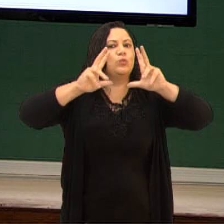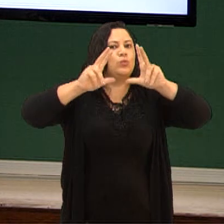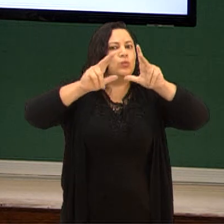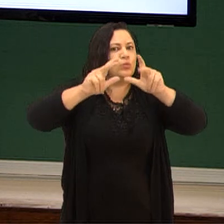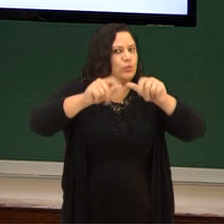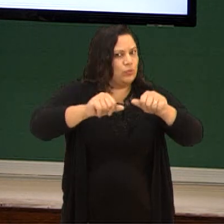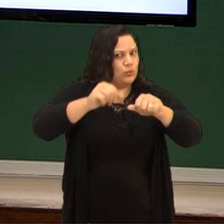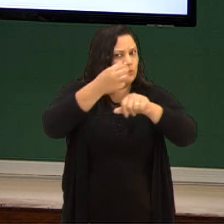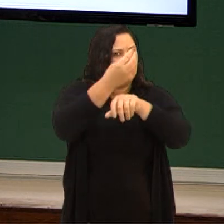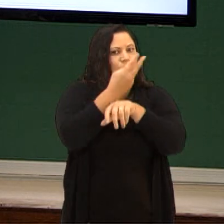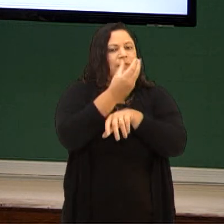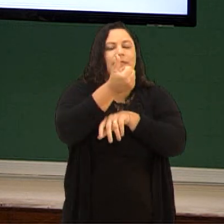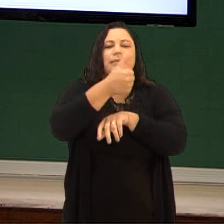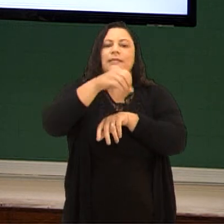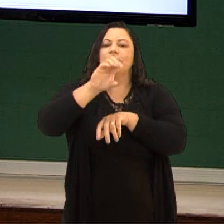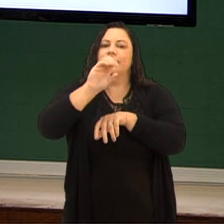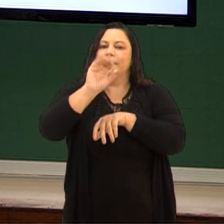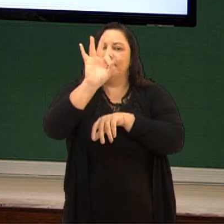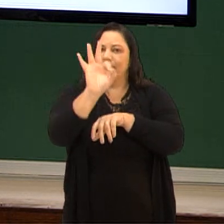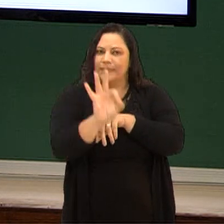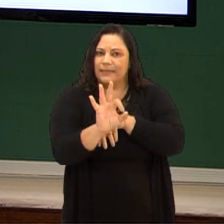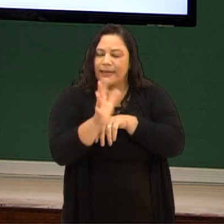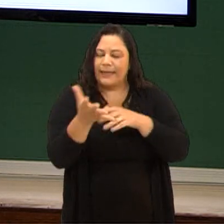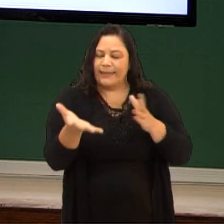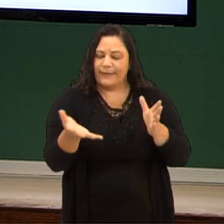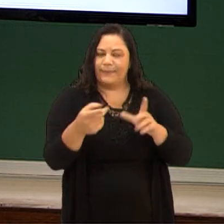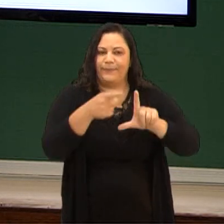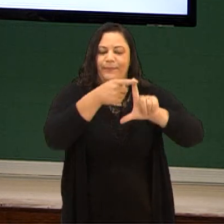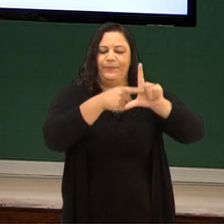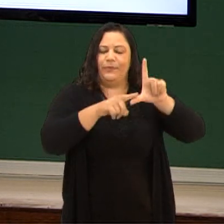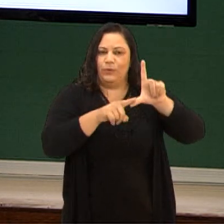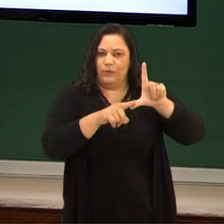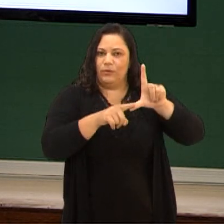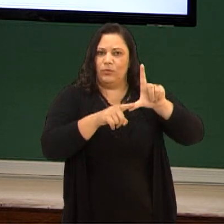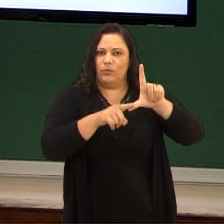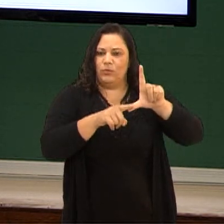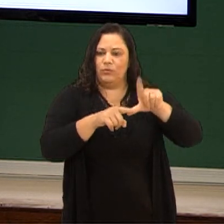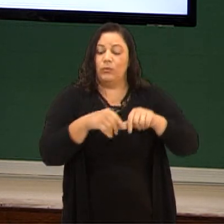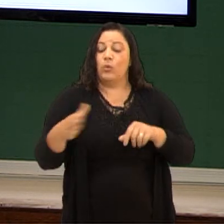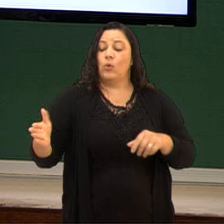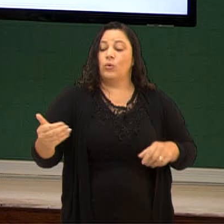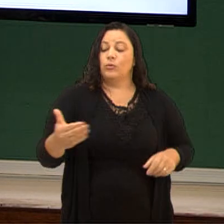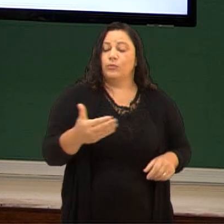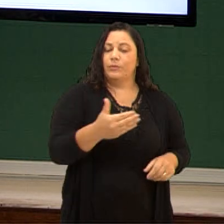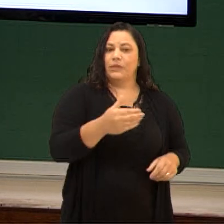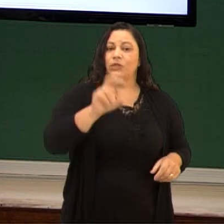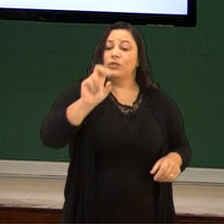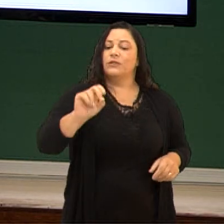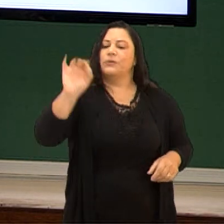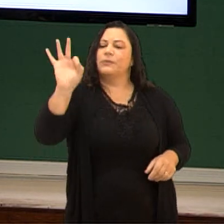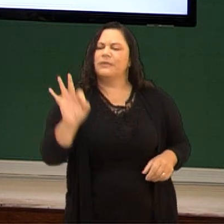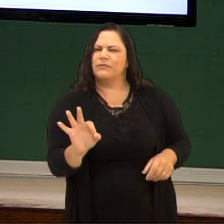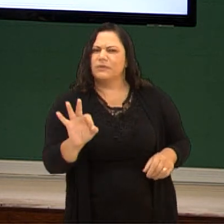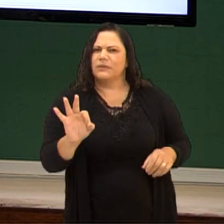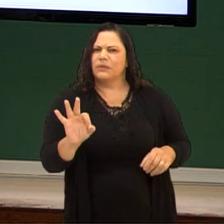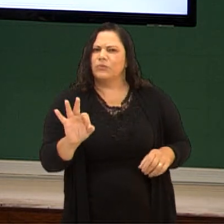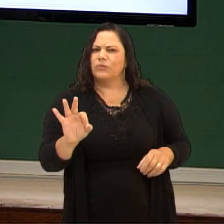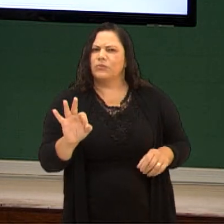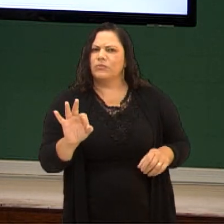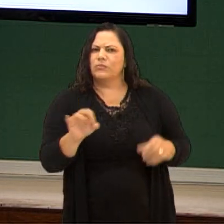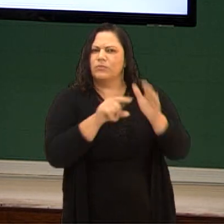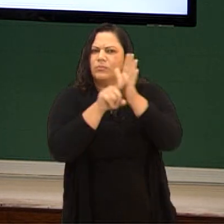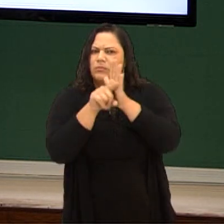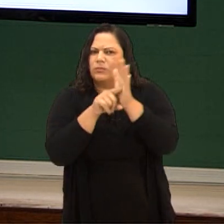corresponde a 360 graus, os peixes, que é 50% de toda a pesquisa que Pedro